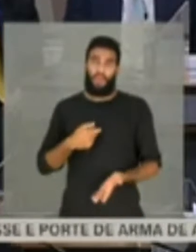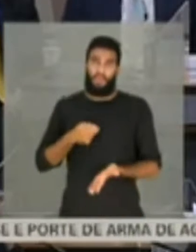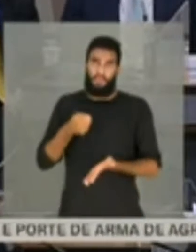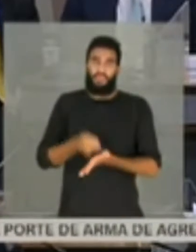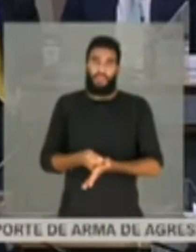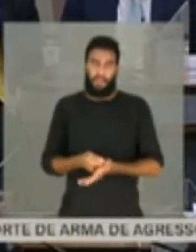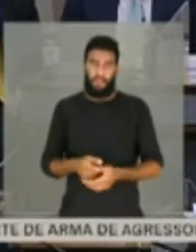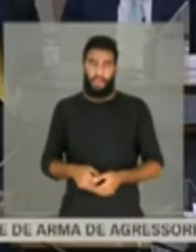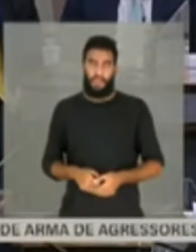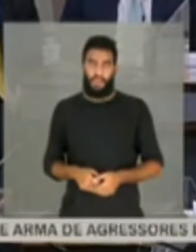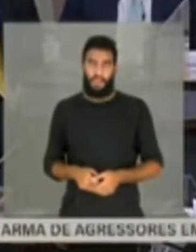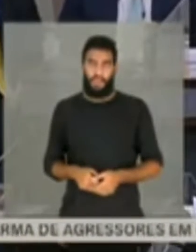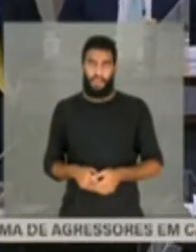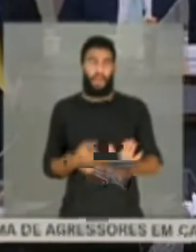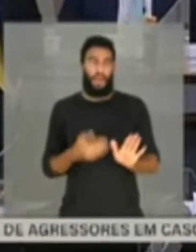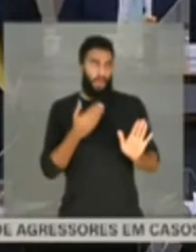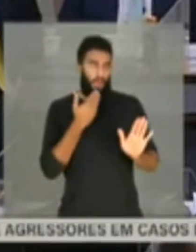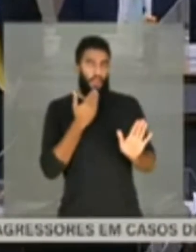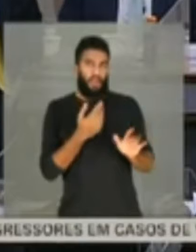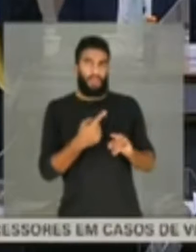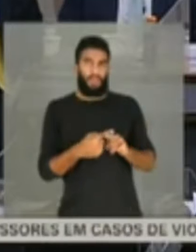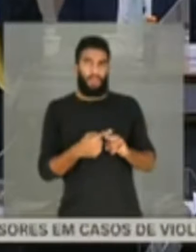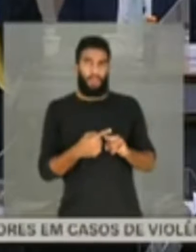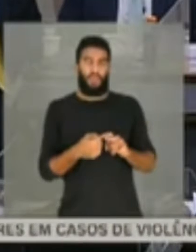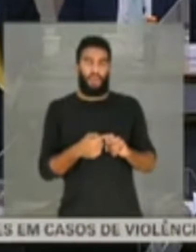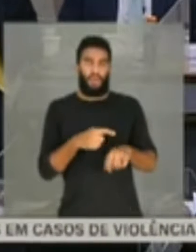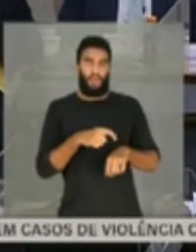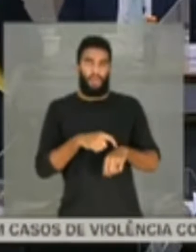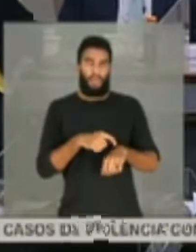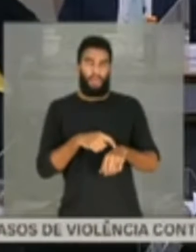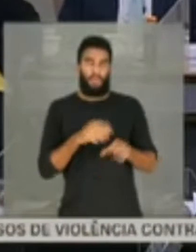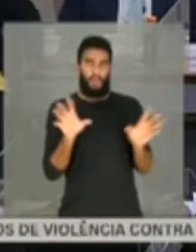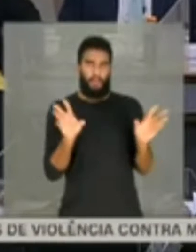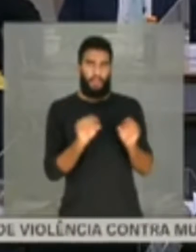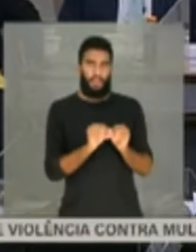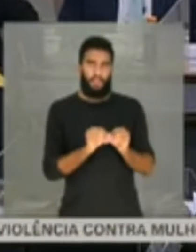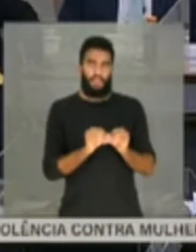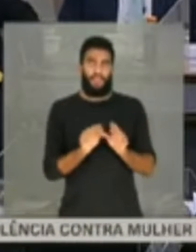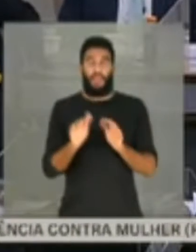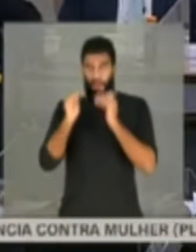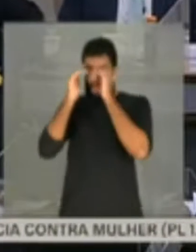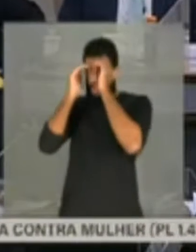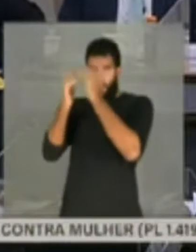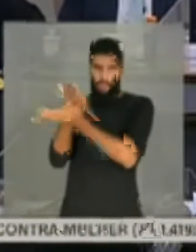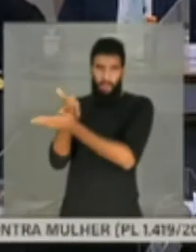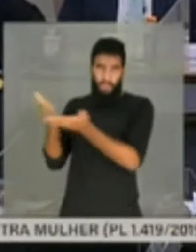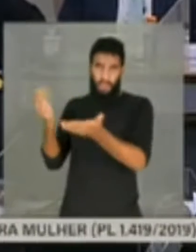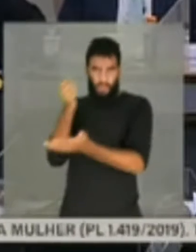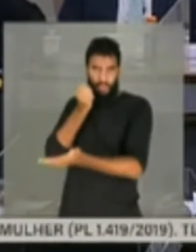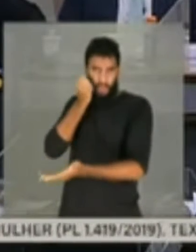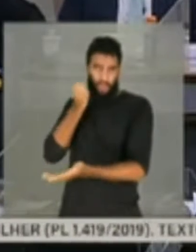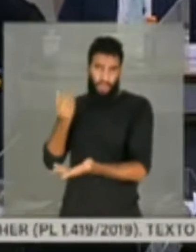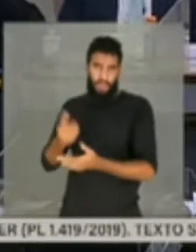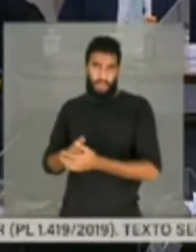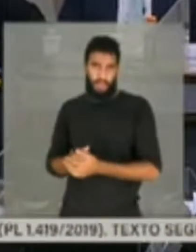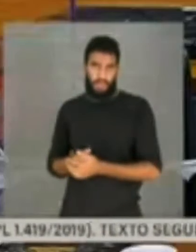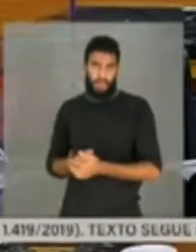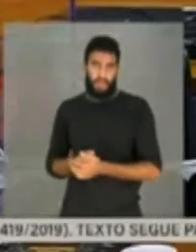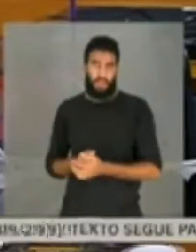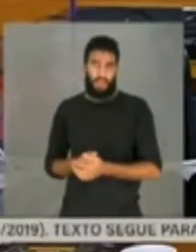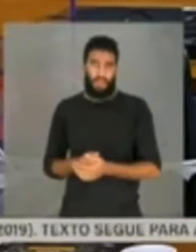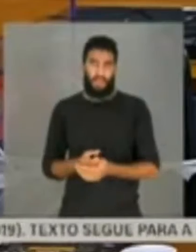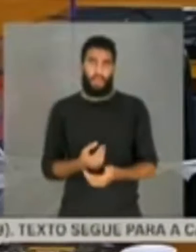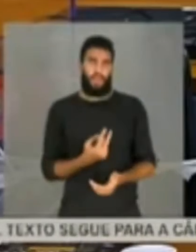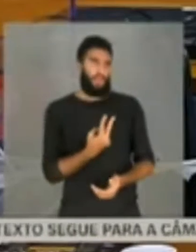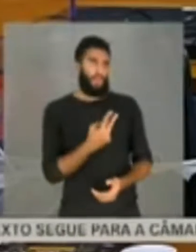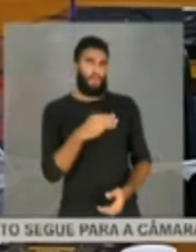eu serei rigoroso Sei nesse que os minuto que anteriores falta. tiveram mais benevolência, mas em razão do horário da sessão, eu vou fechar Em respeito aos colegas, eu Agradeço. peço a A questão Vossa é o Excelência. tema, Faltam não é 2 o